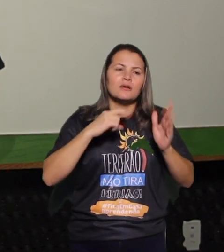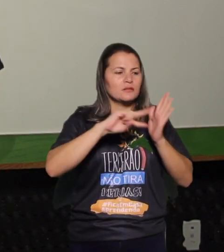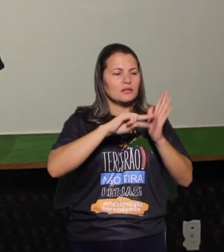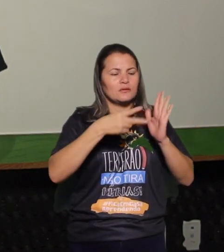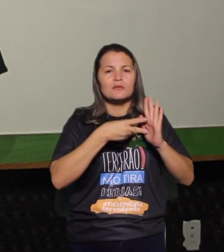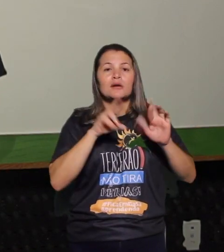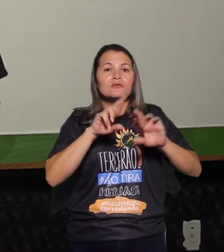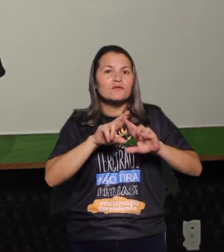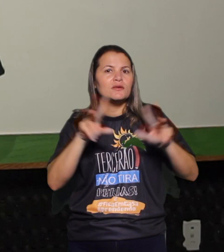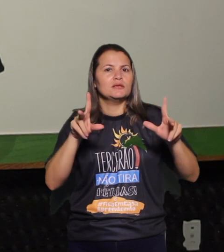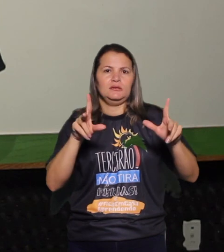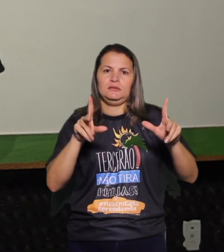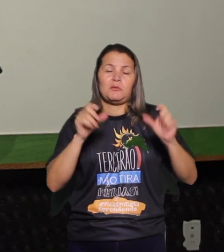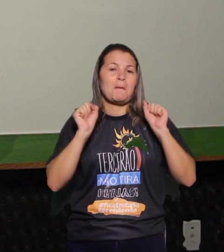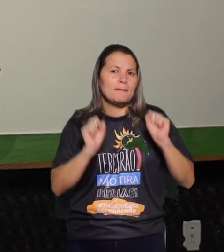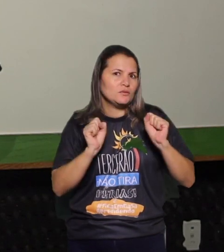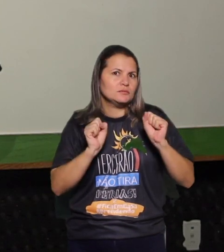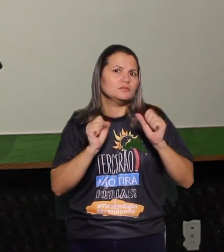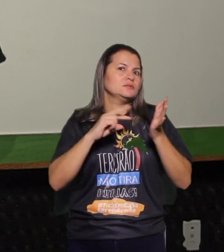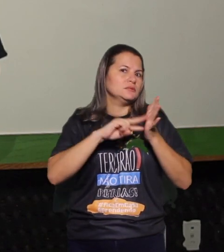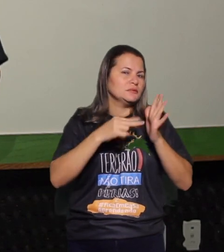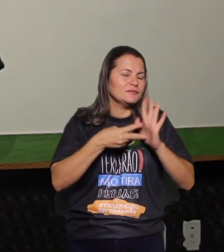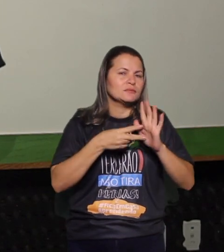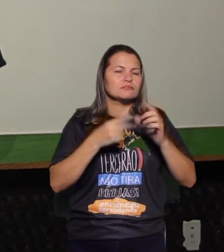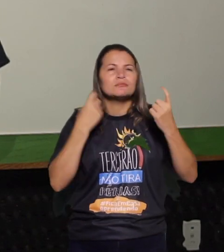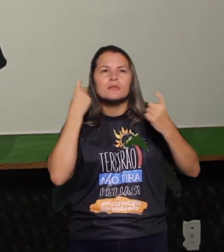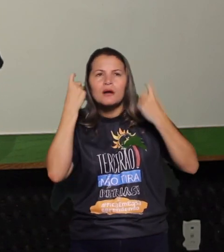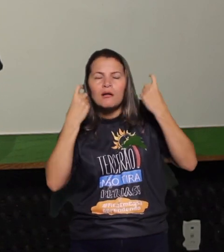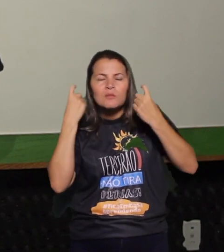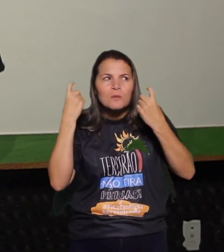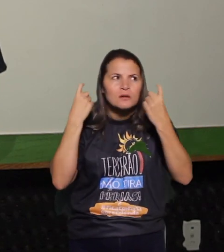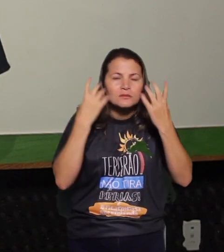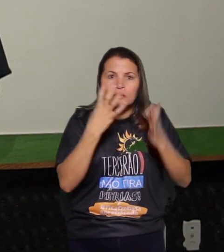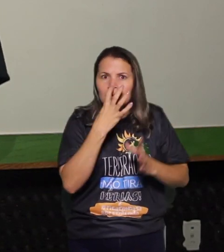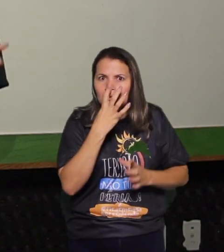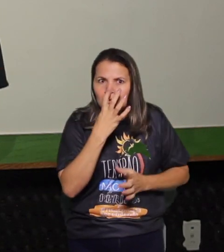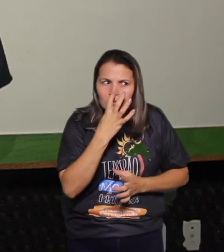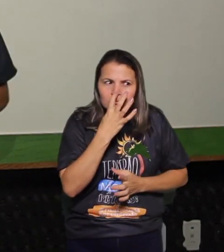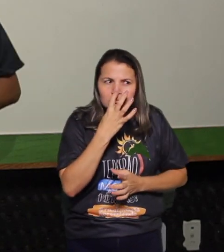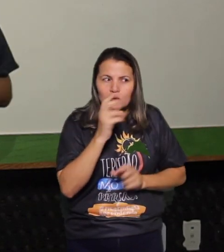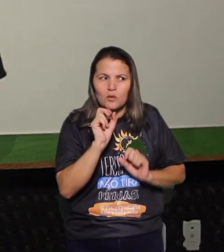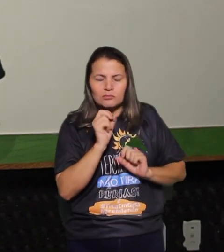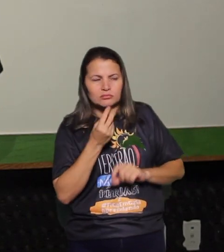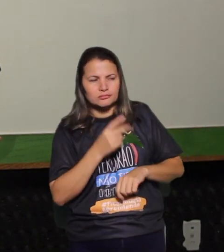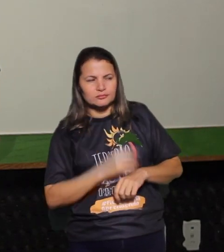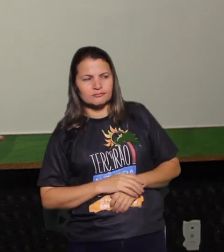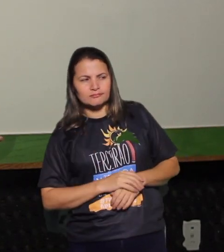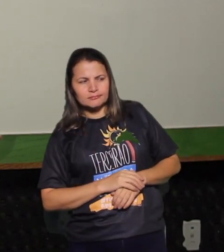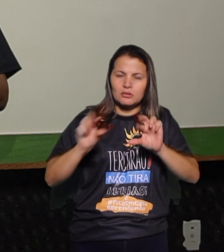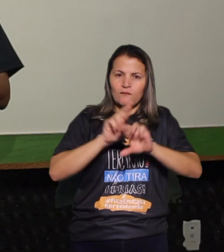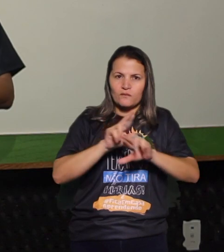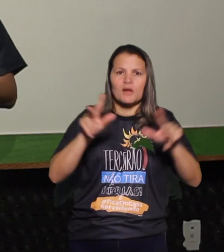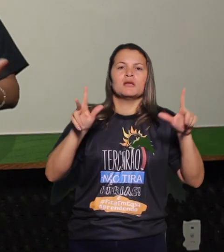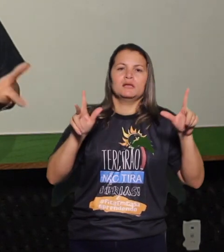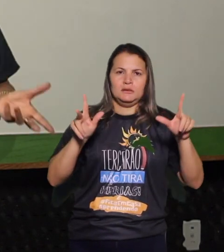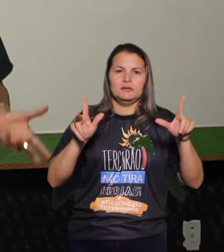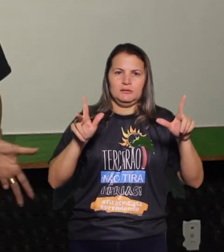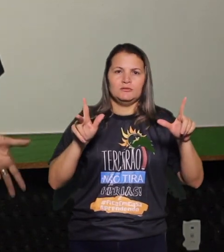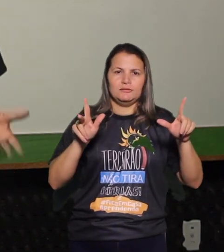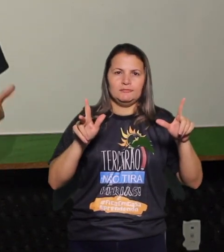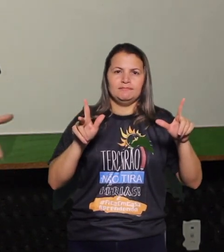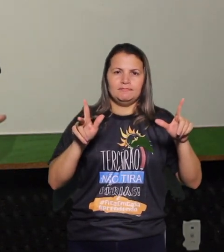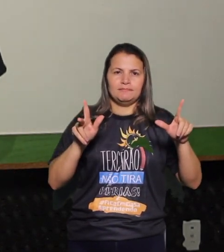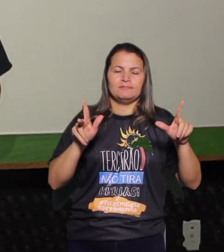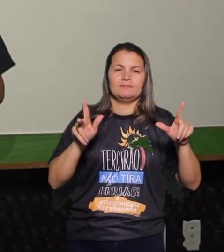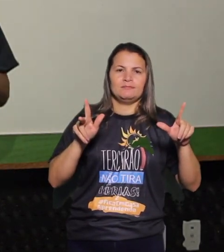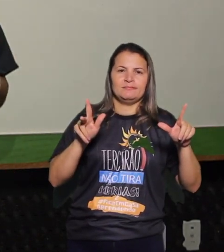diferente. É uma preocupação, está em estado de alerta, desconfiado com alguma coisa. Quando nós nos